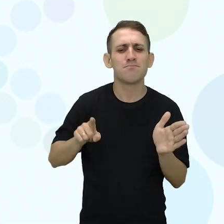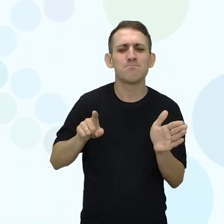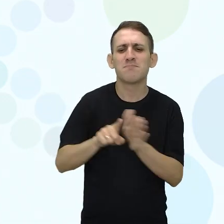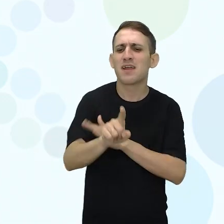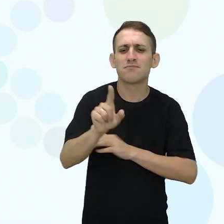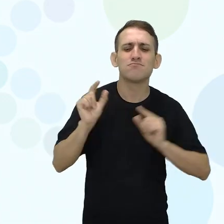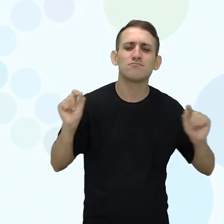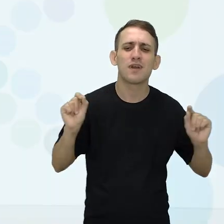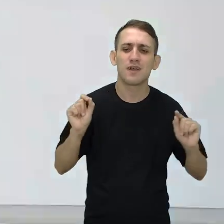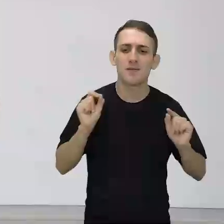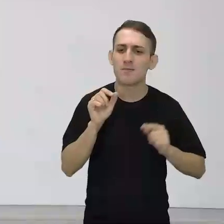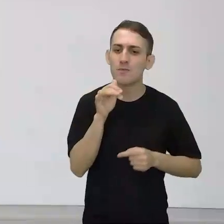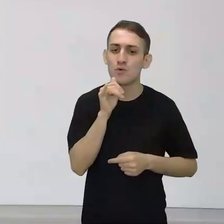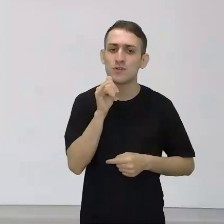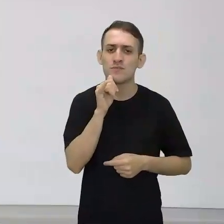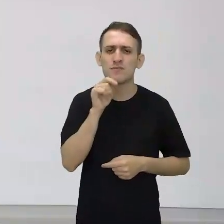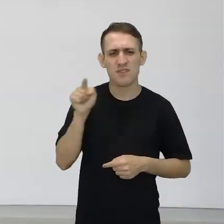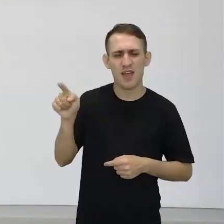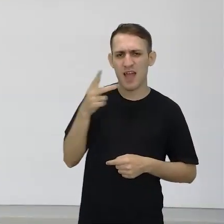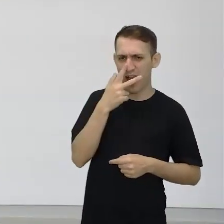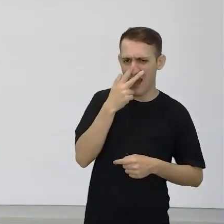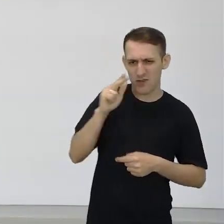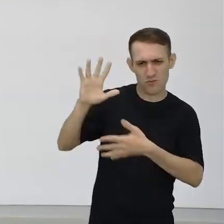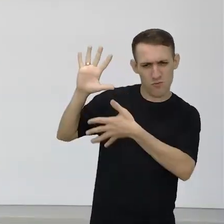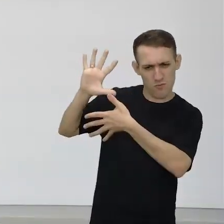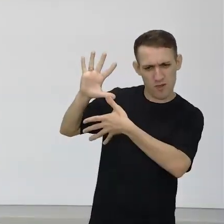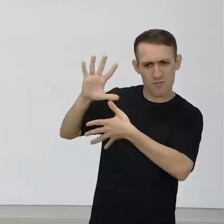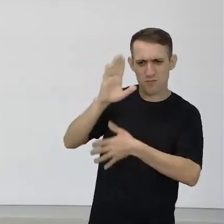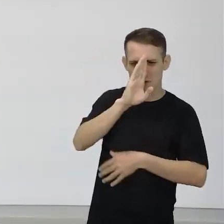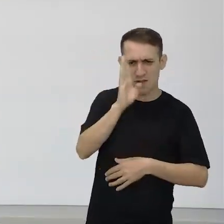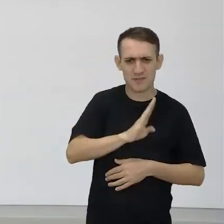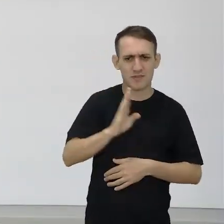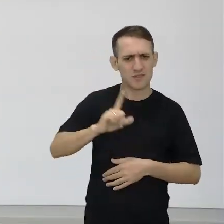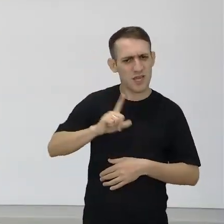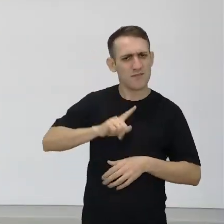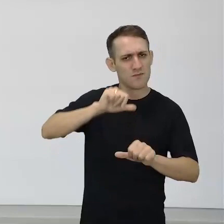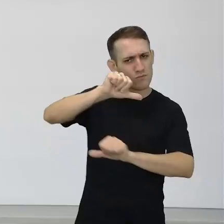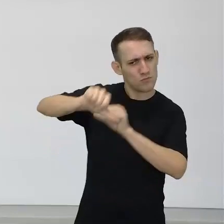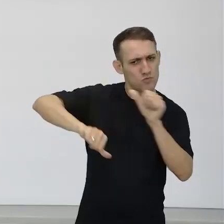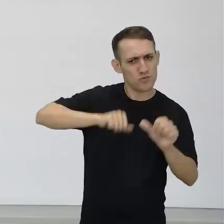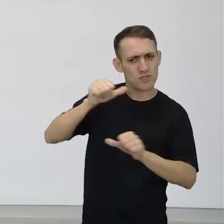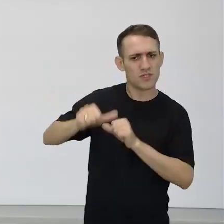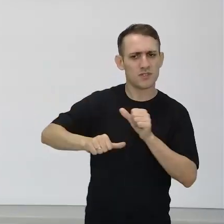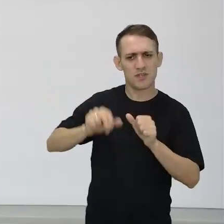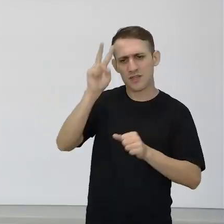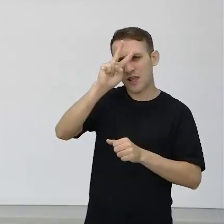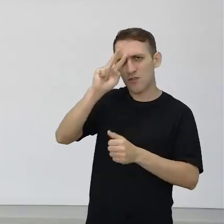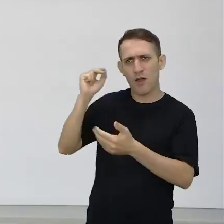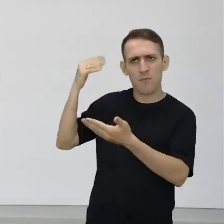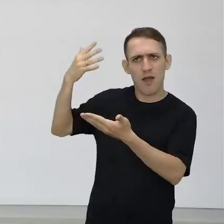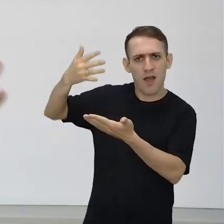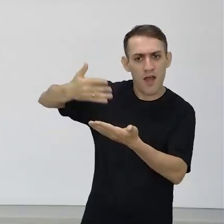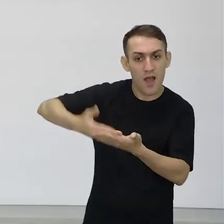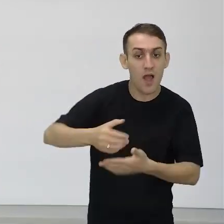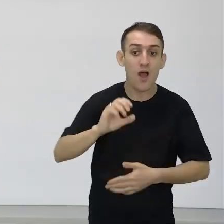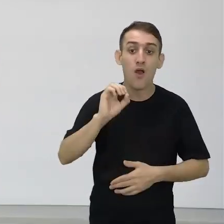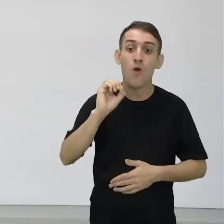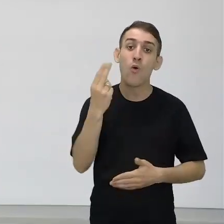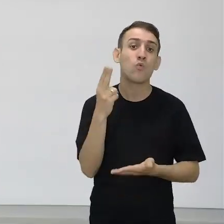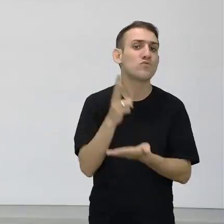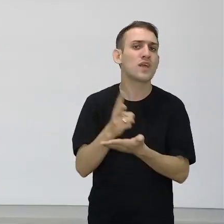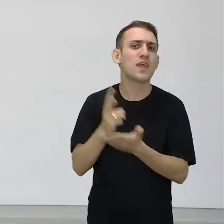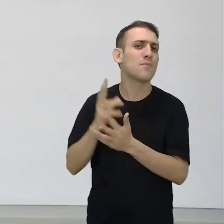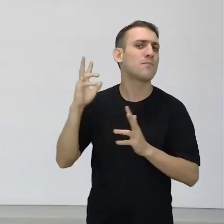início aqui da aula. Você acha que o mapa do Brasil teve transformações no decorrer da história? Ou sempre foi do mesmo